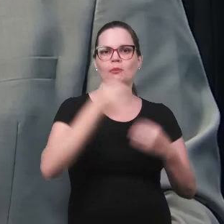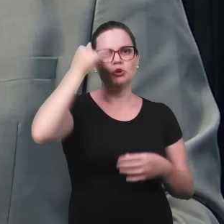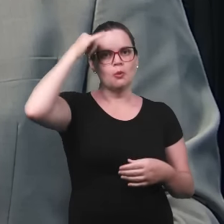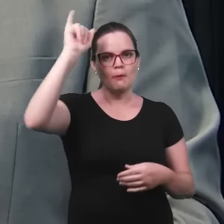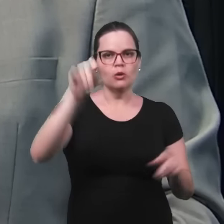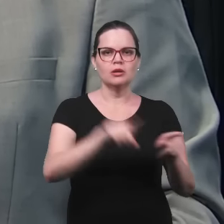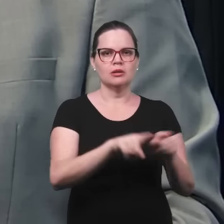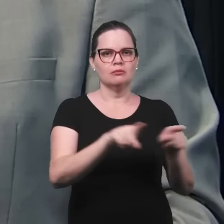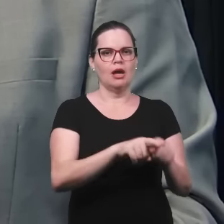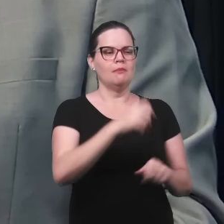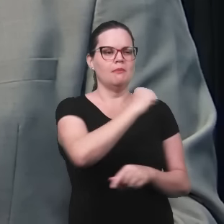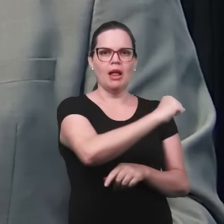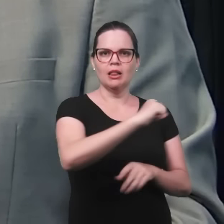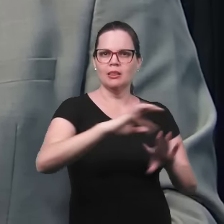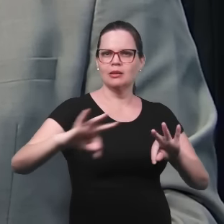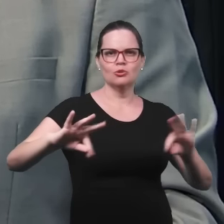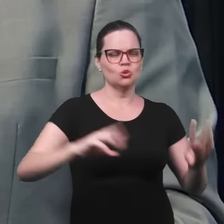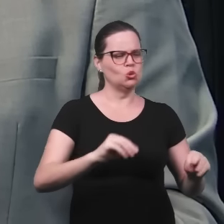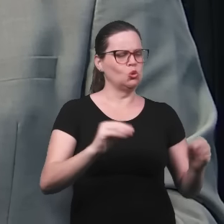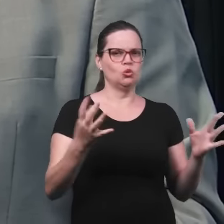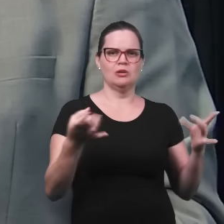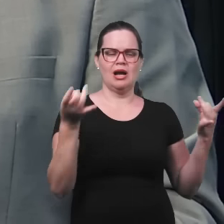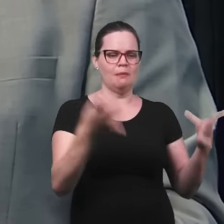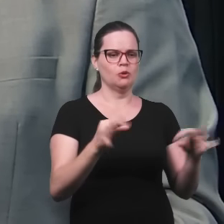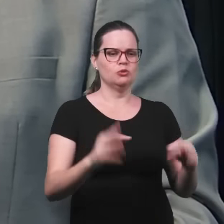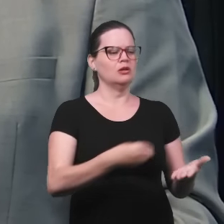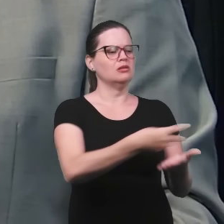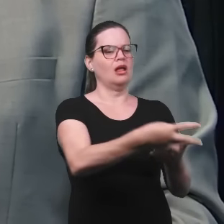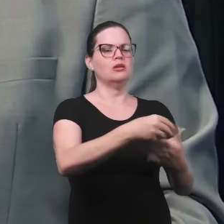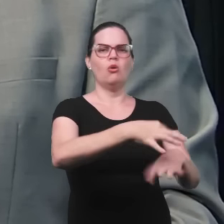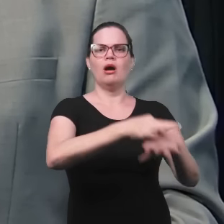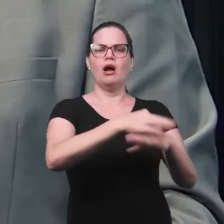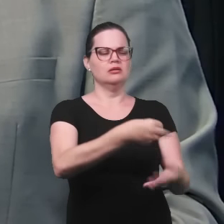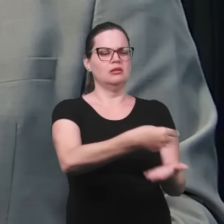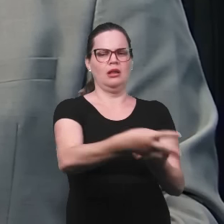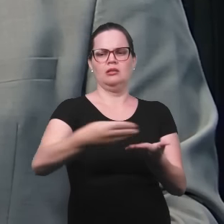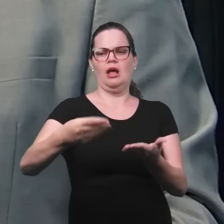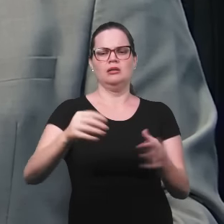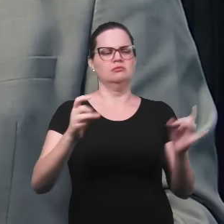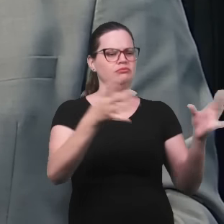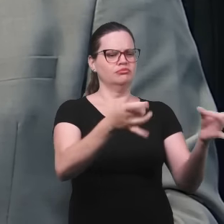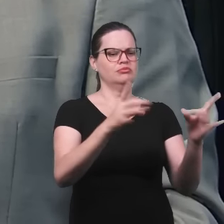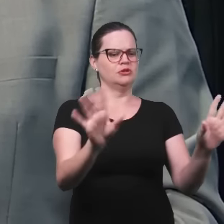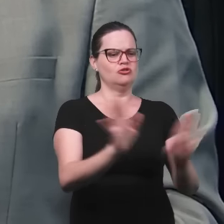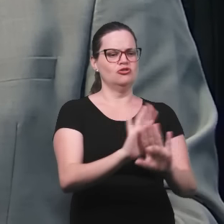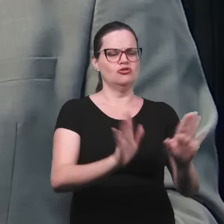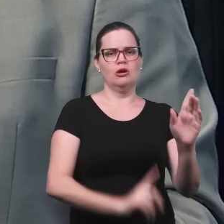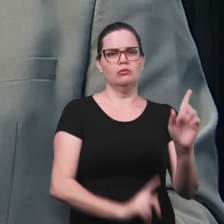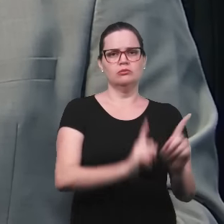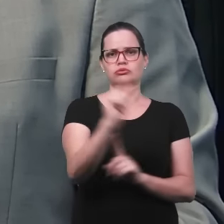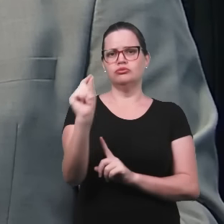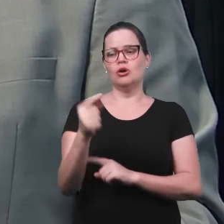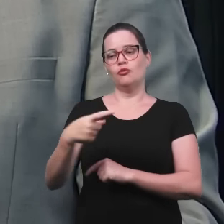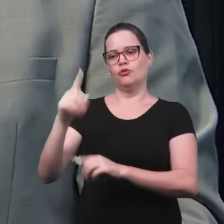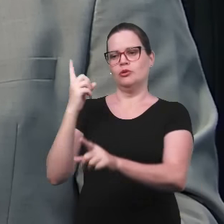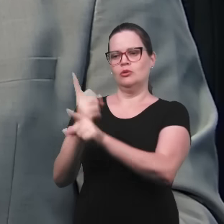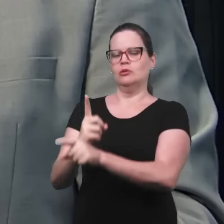também, né? Mudou de vida completamente e seguiu Elias. Isso foi agradável ao